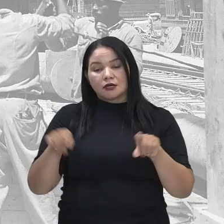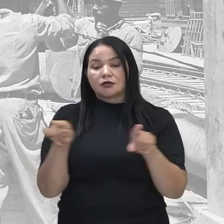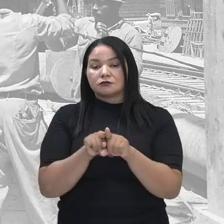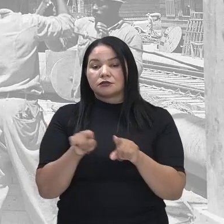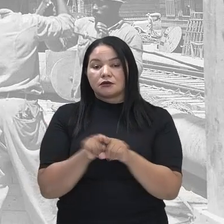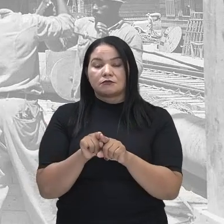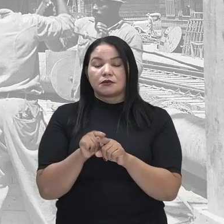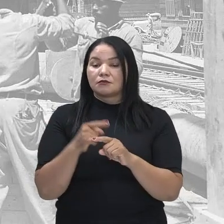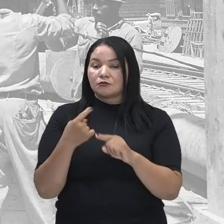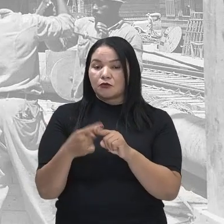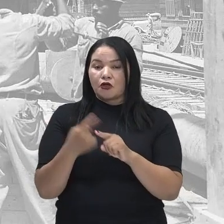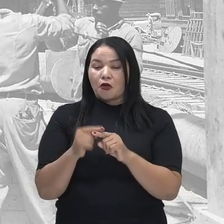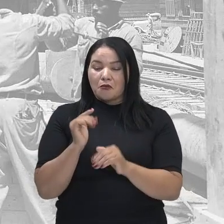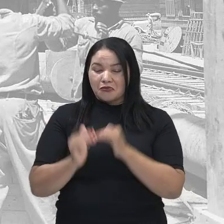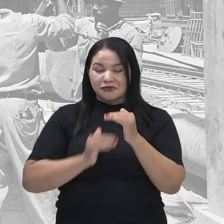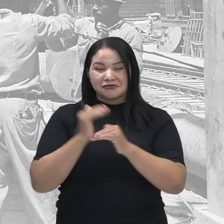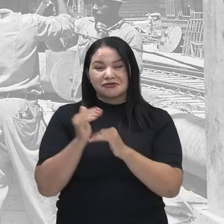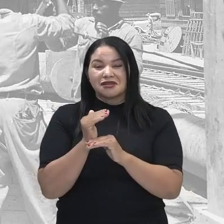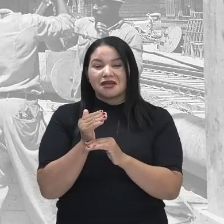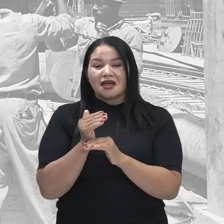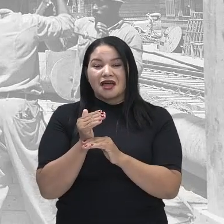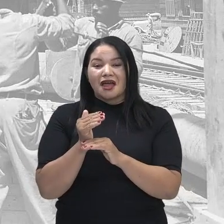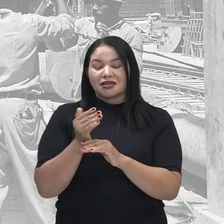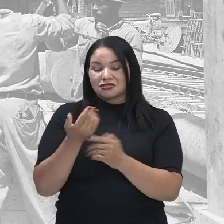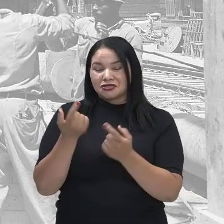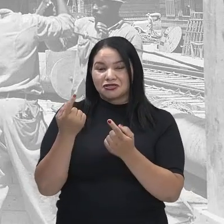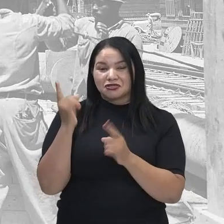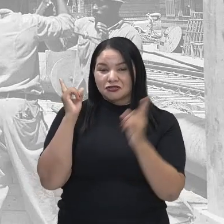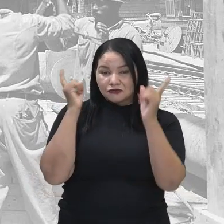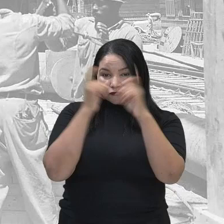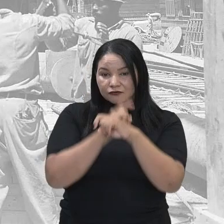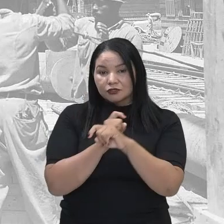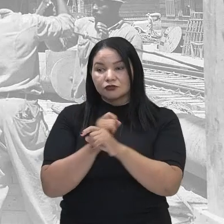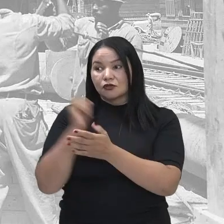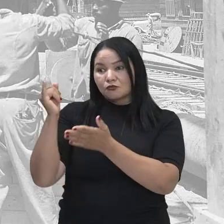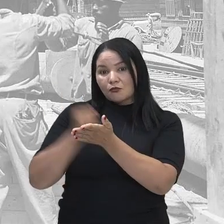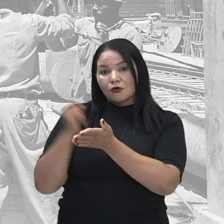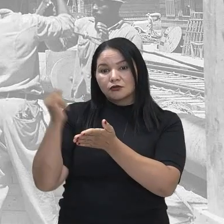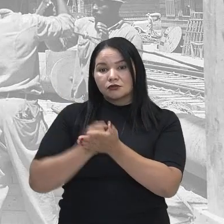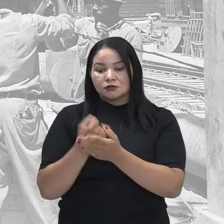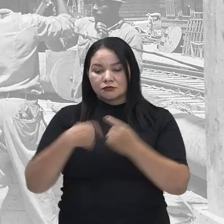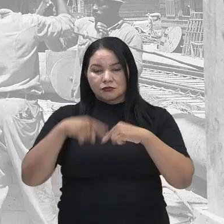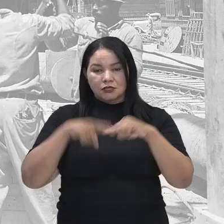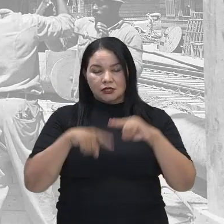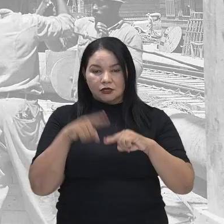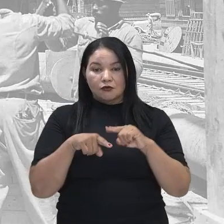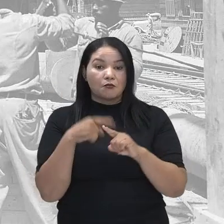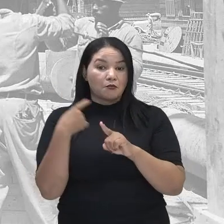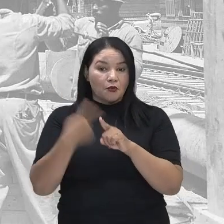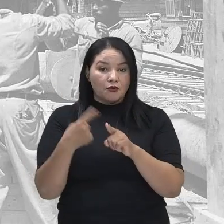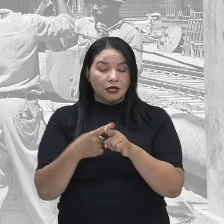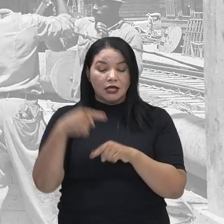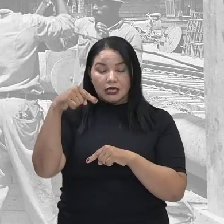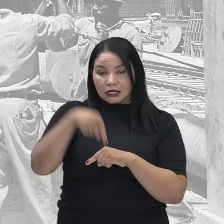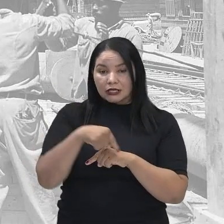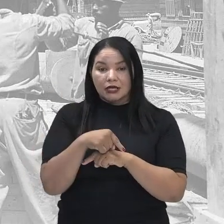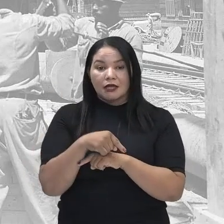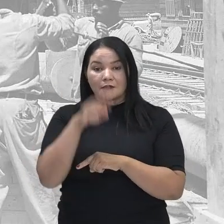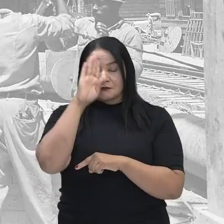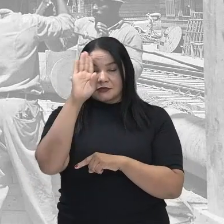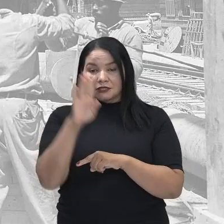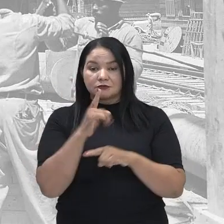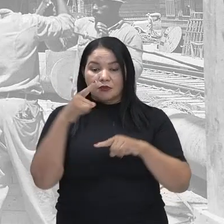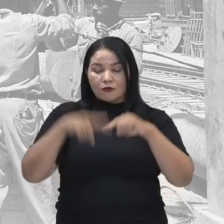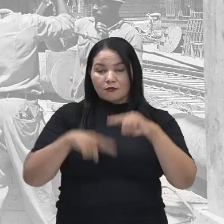justamente de dificuldade de aquisição de mercadorias, uma vez que o nosso principal produto que